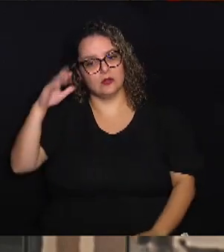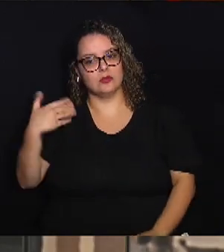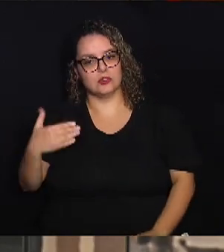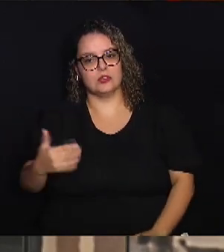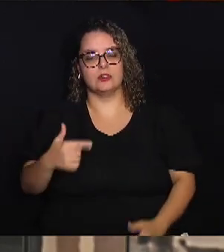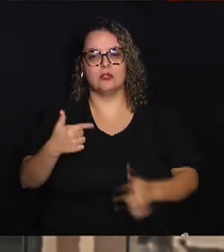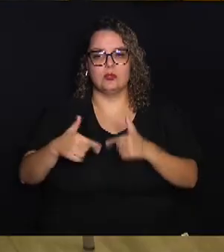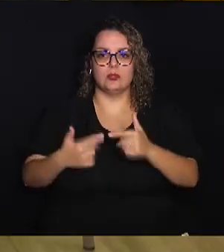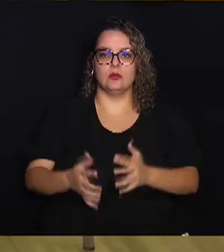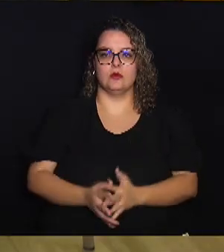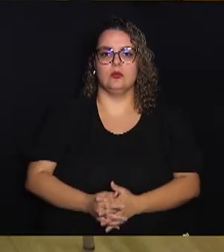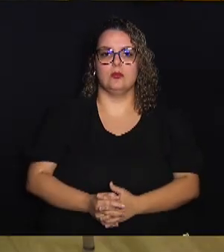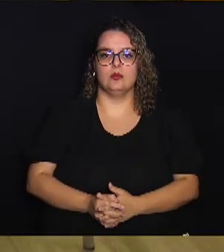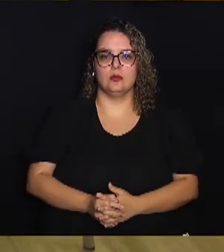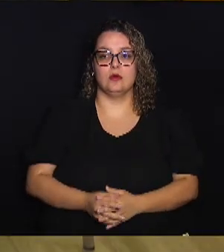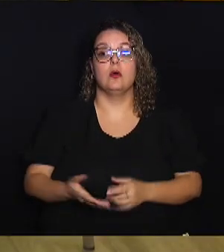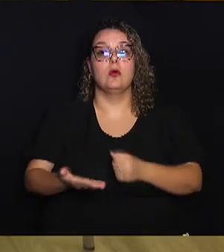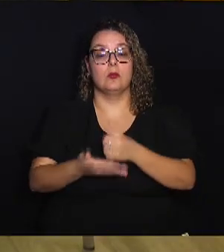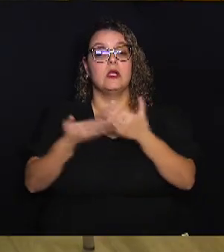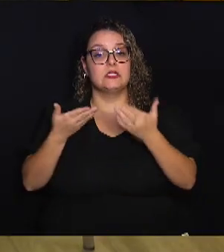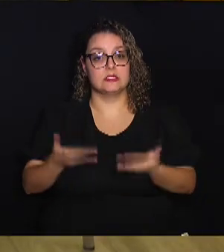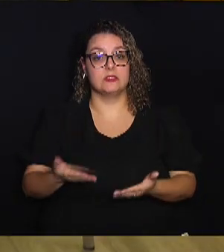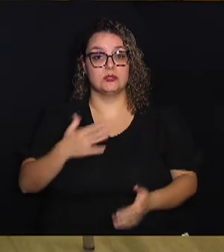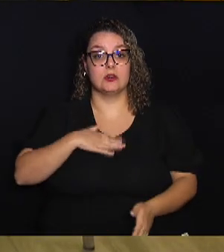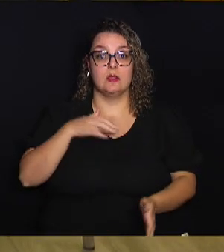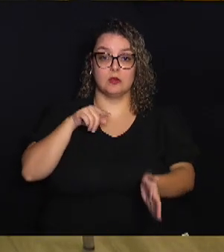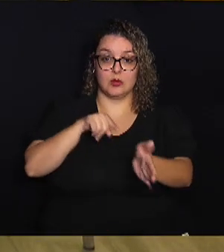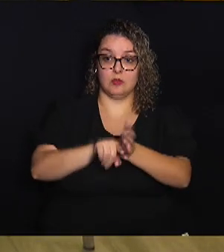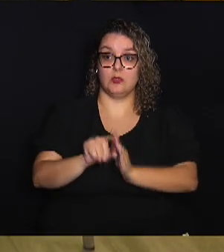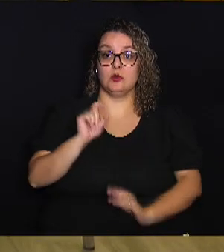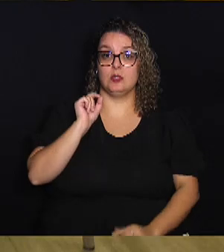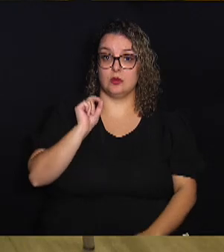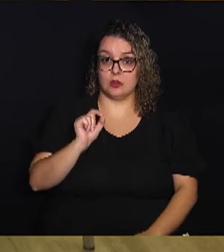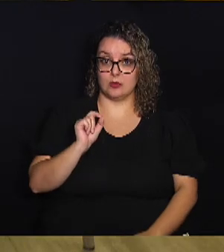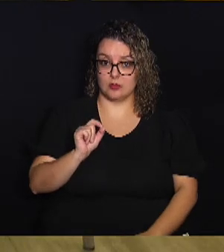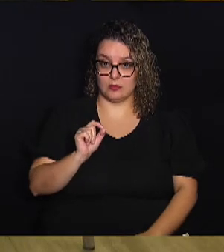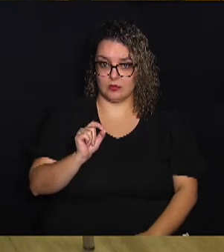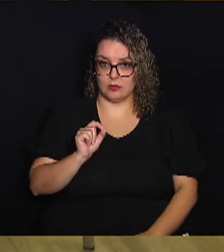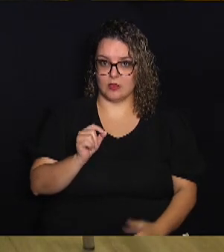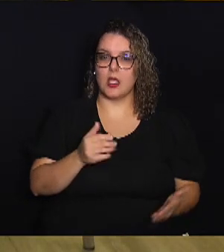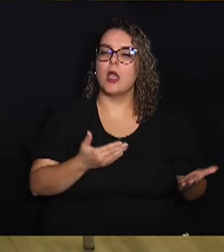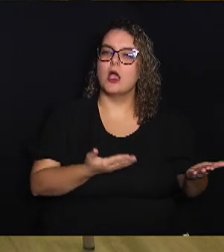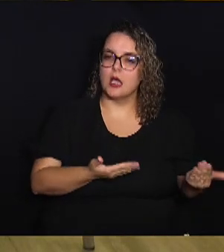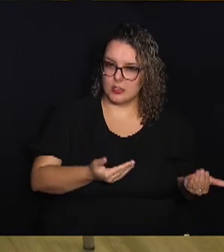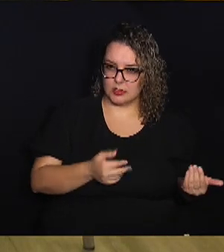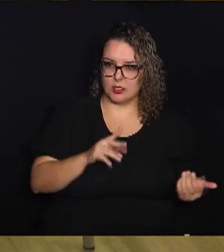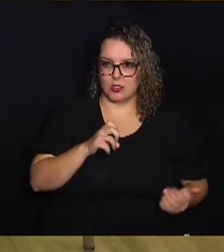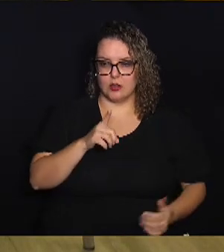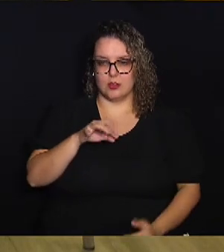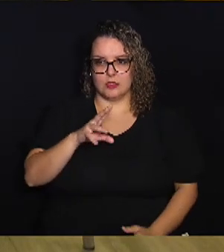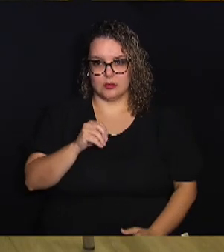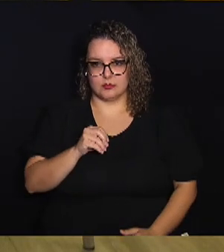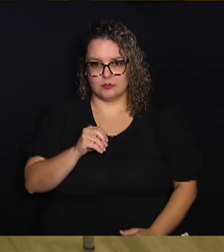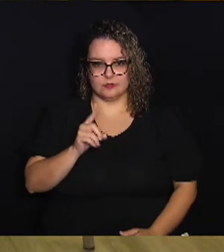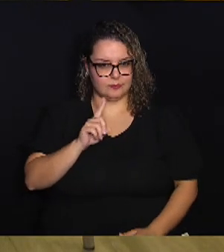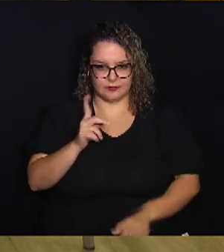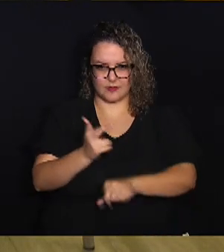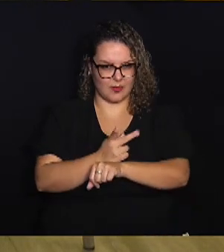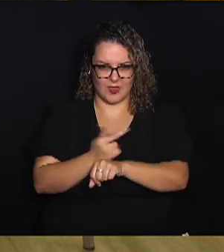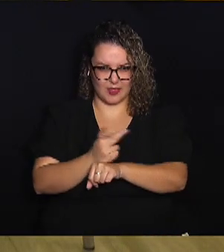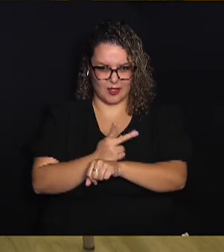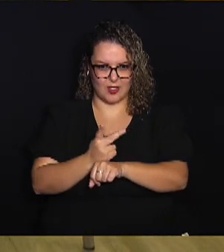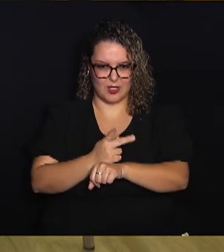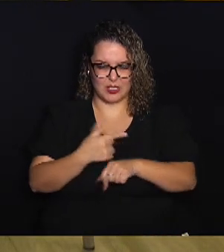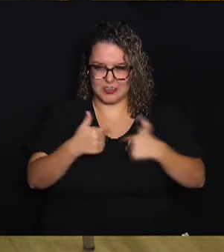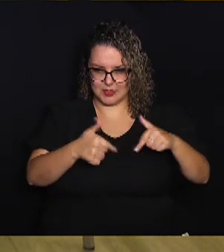trabalho. Com base nisso, a minha pergunta é: esses jovens, Rodrigo, eles não buscam os